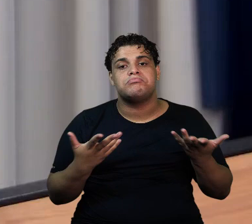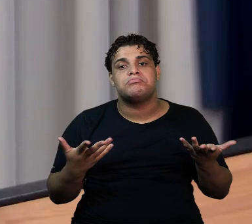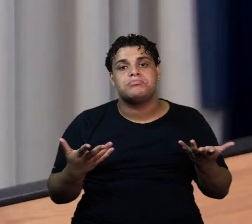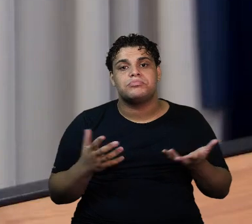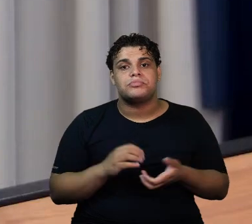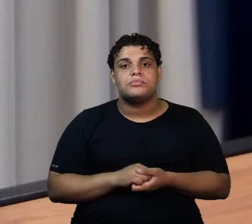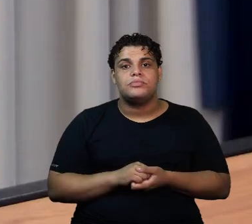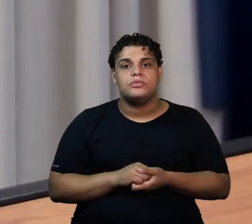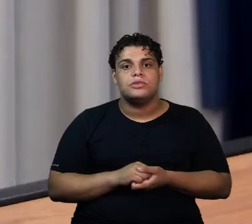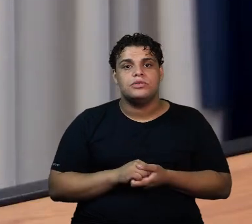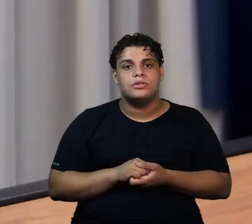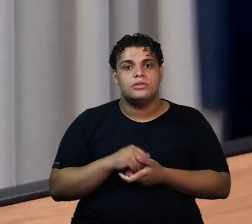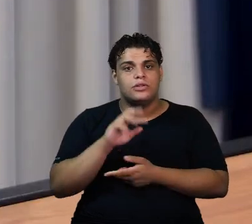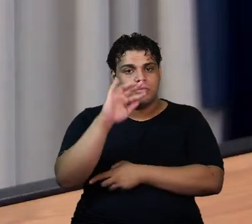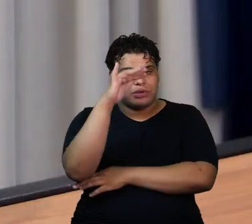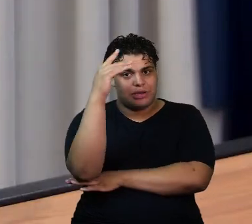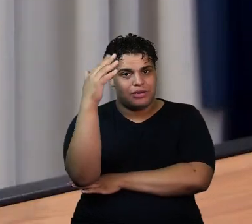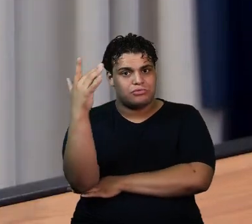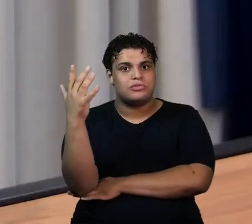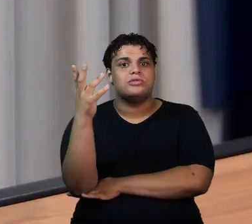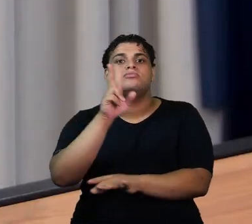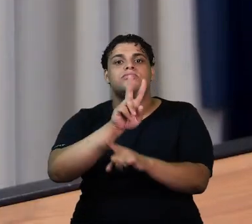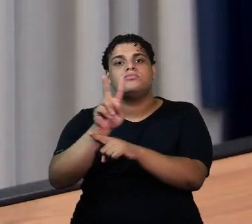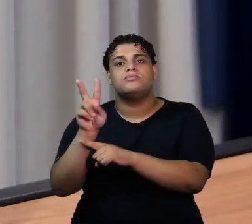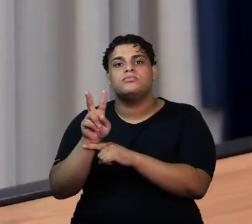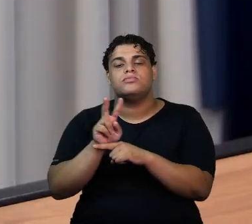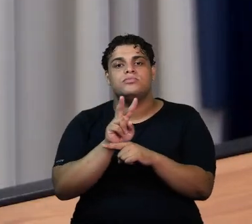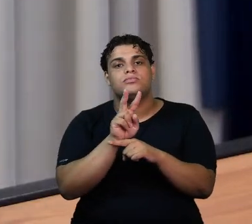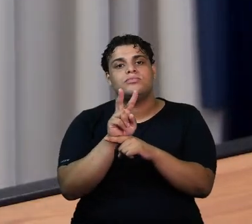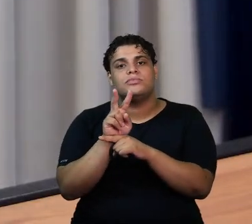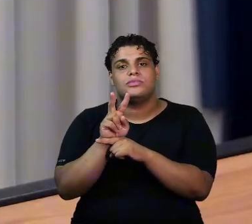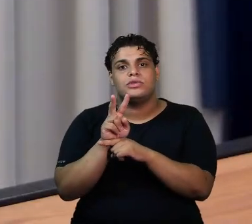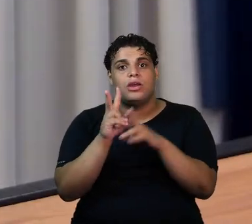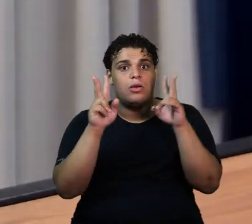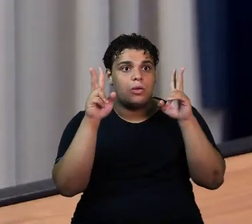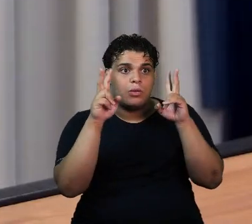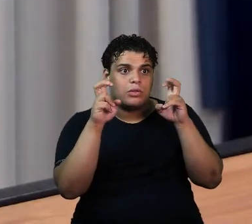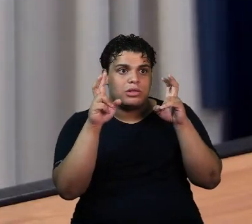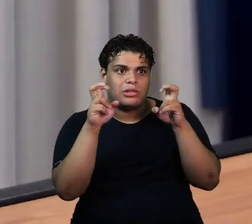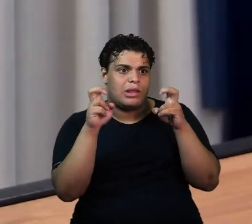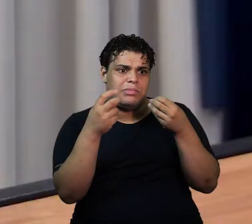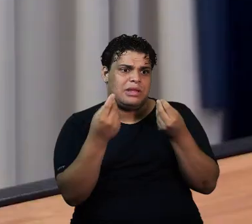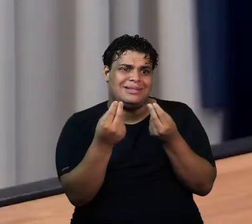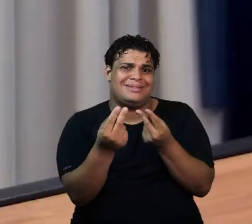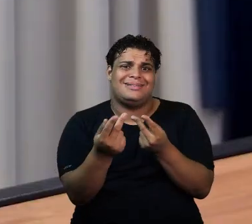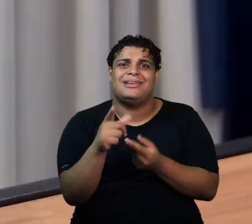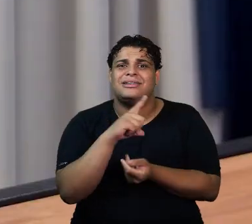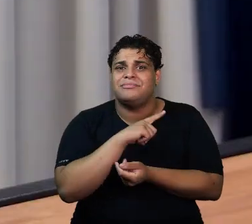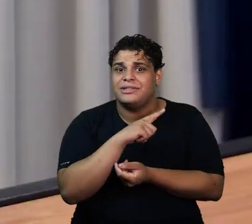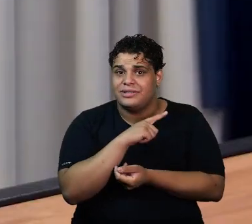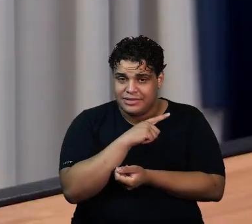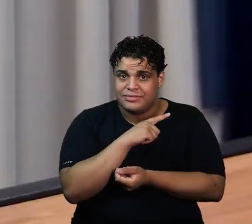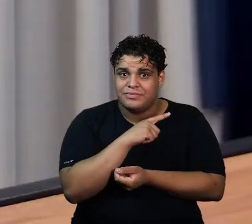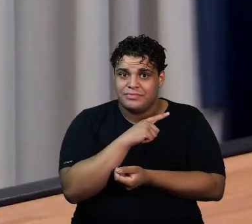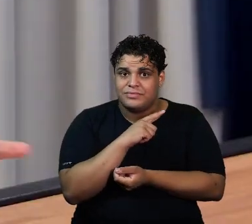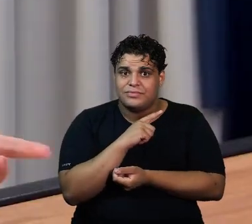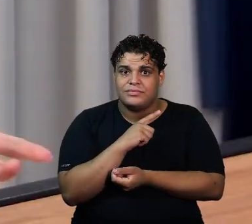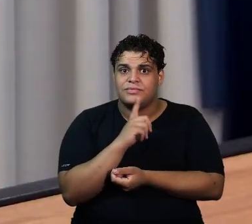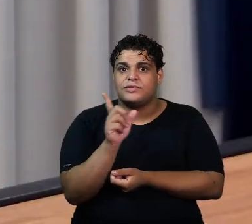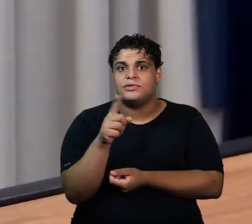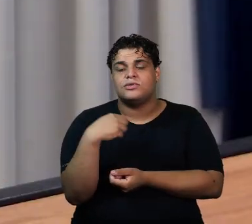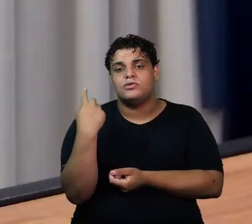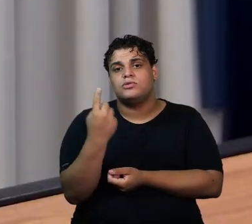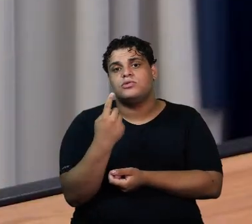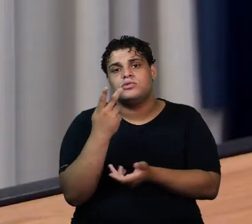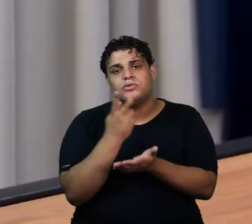a natureza, a preservação da natureza, é algo que um tema assim bastante recorrente, apesar de a gente ainda